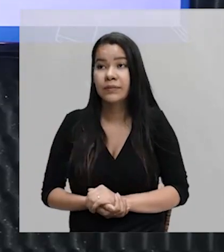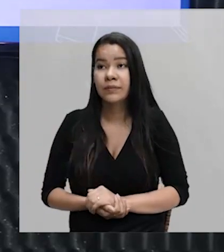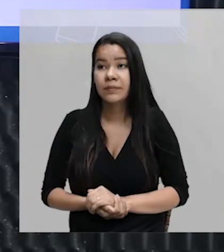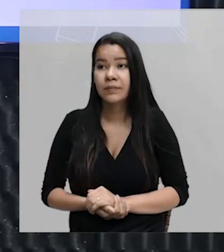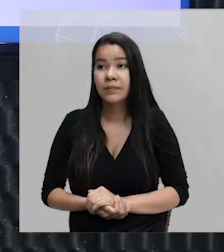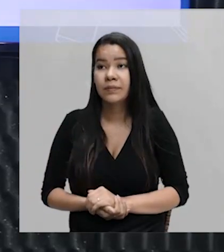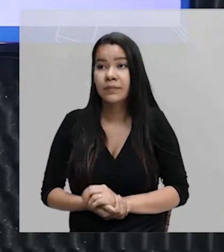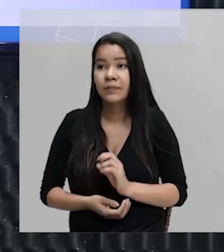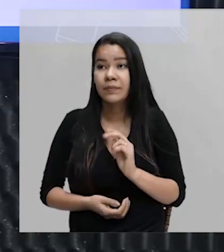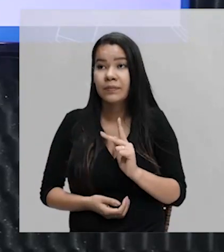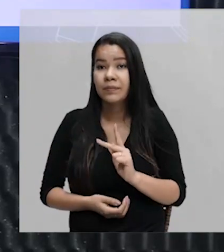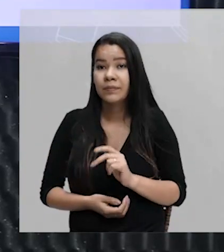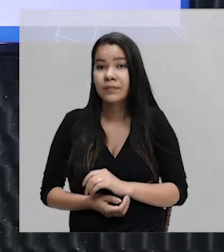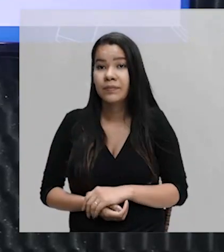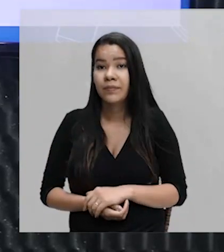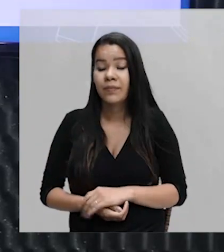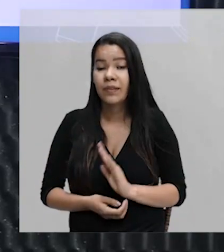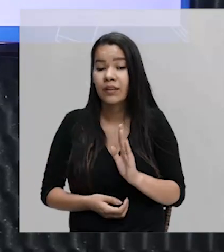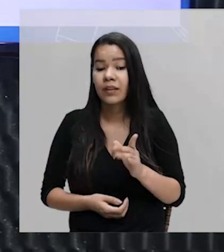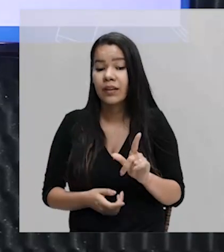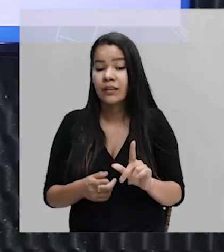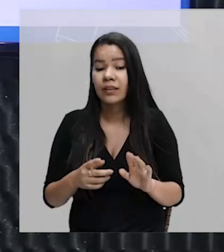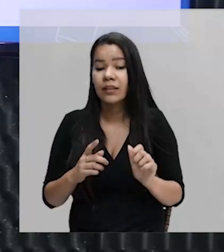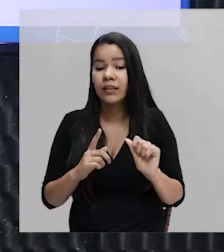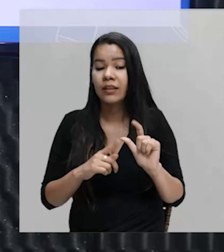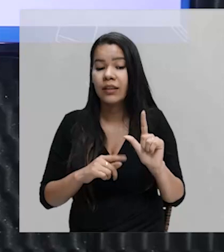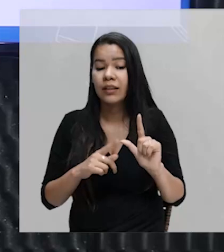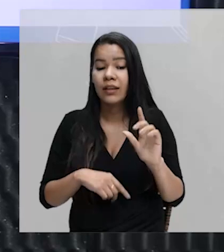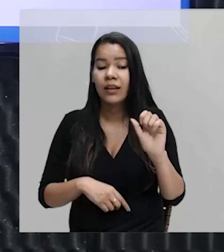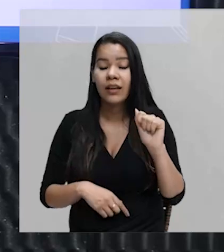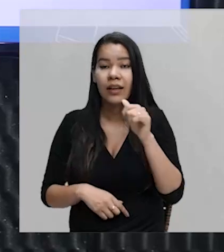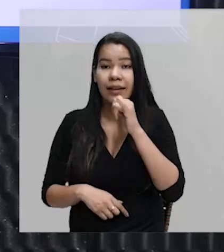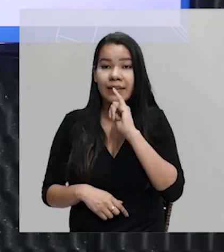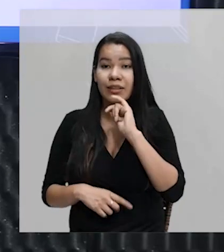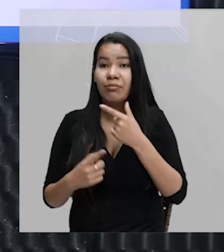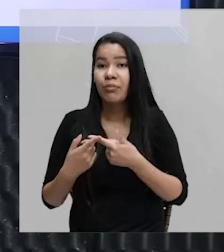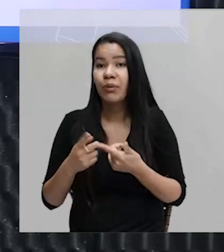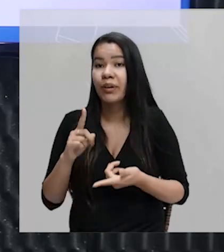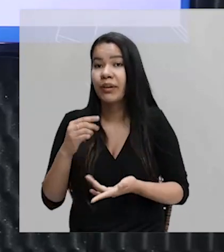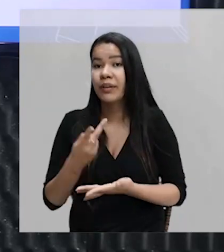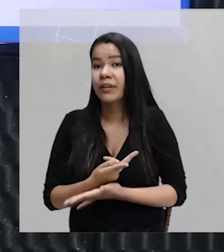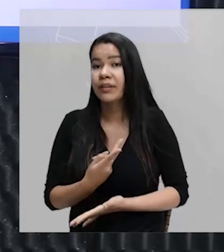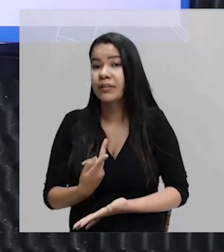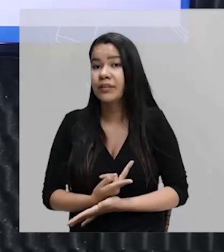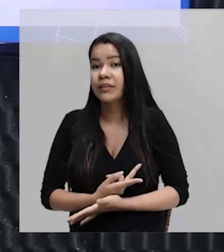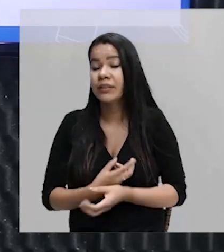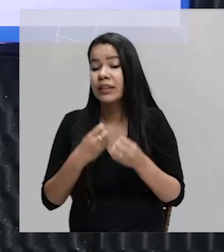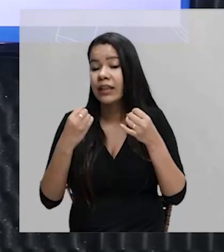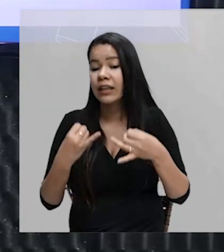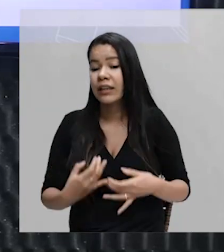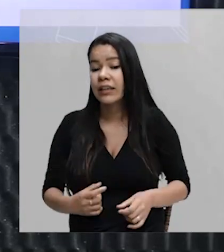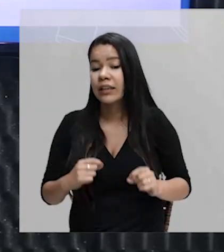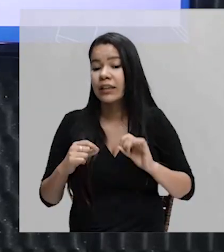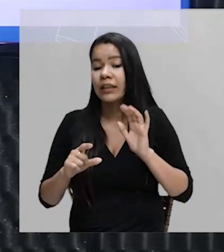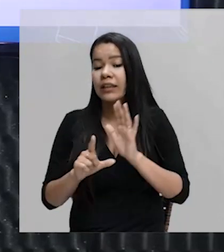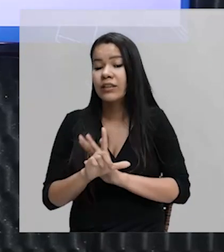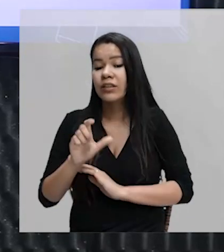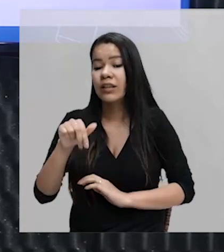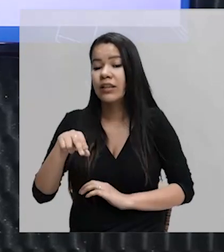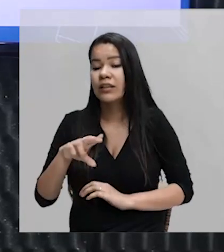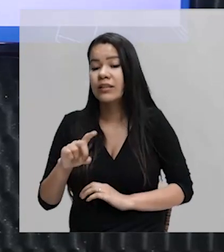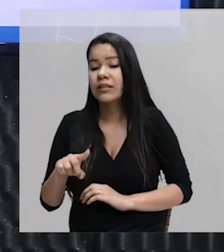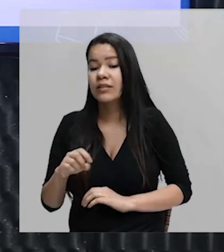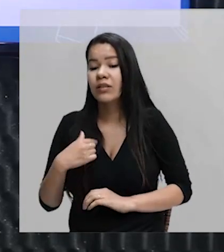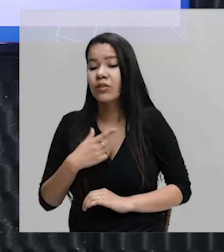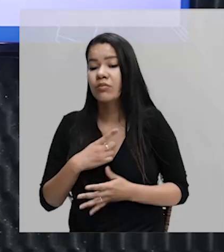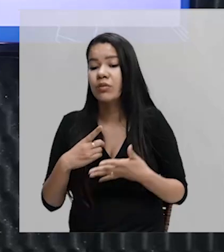condutor. Certo? No caso da letra A, por exemplo, por que que não está correto, ó? Ele diz que por meio da lei de Lenz determinamos a intensidade